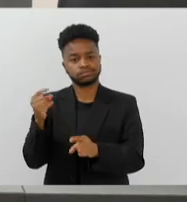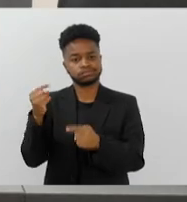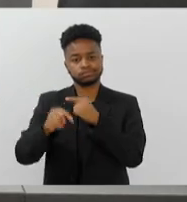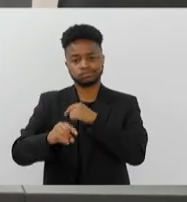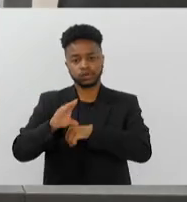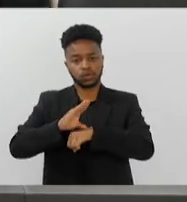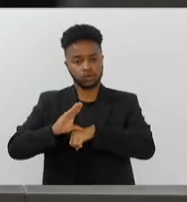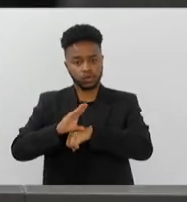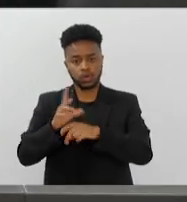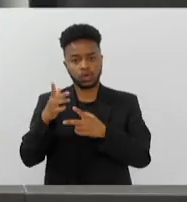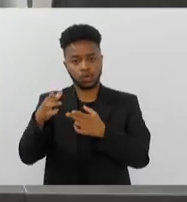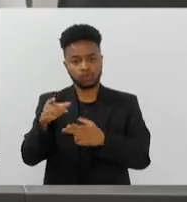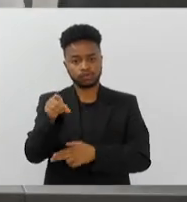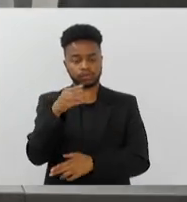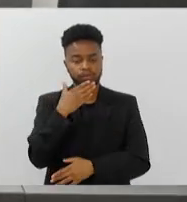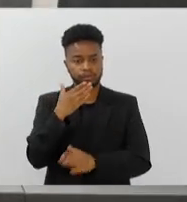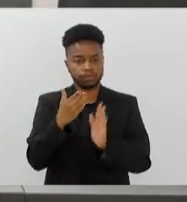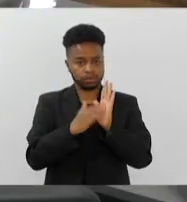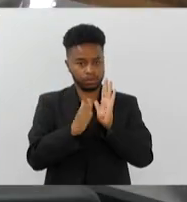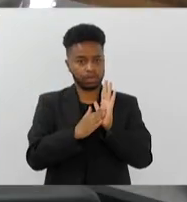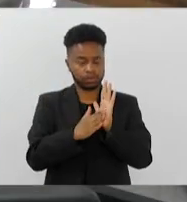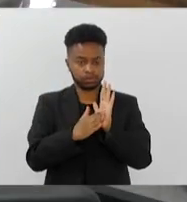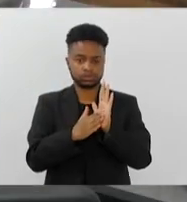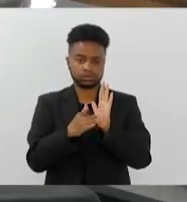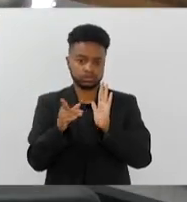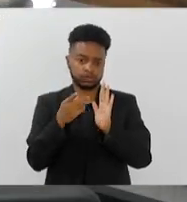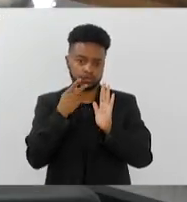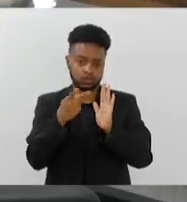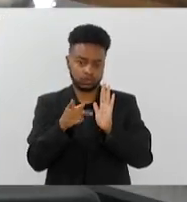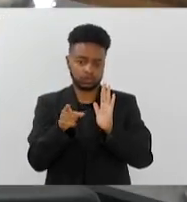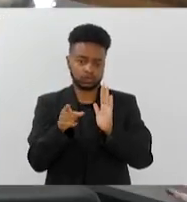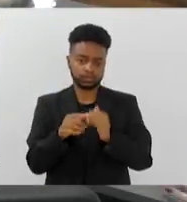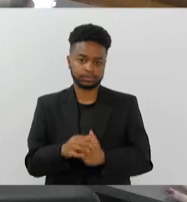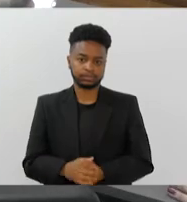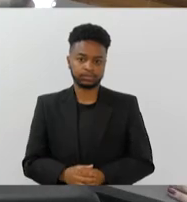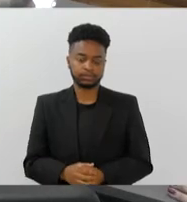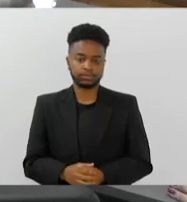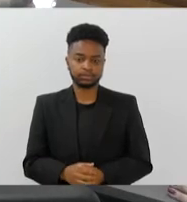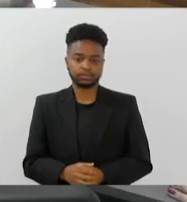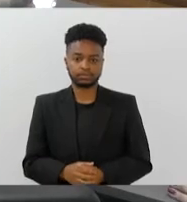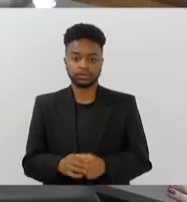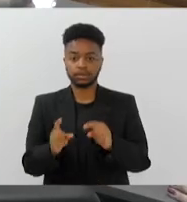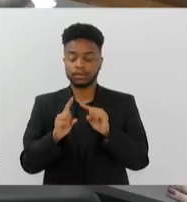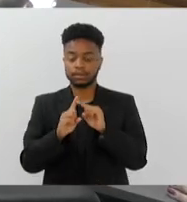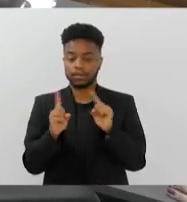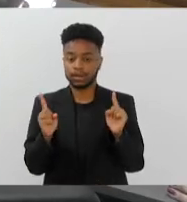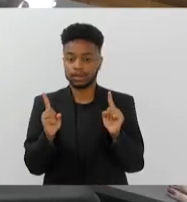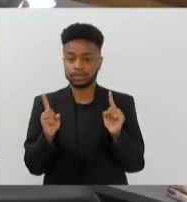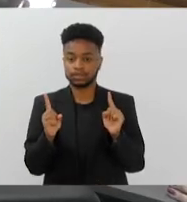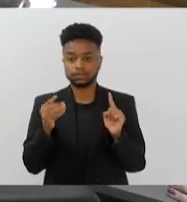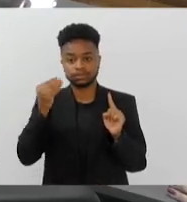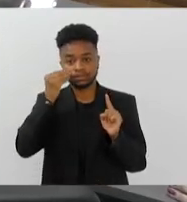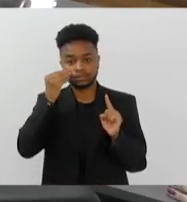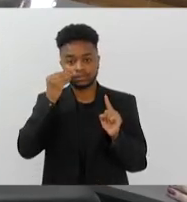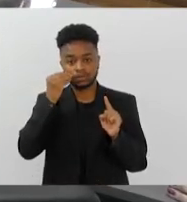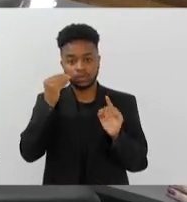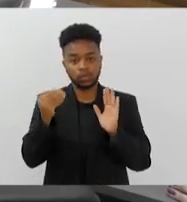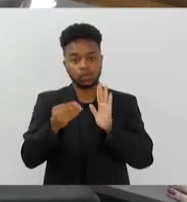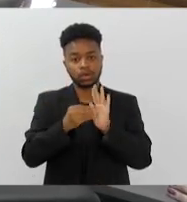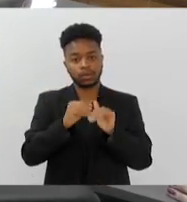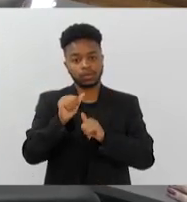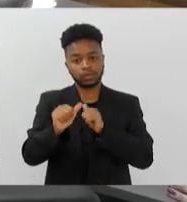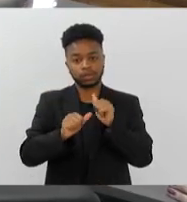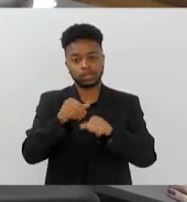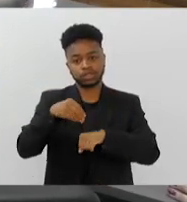inconstitucionalidade, como propôs a Vossa Excelência, mas, pela transformação de